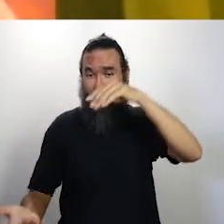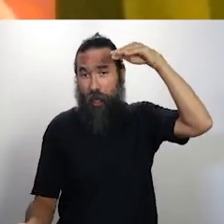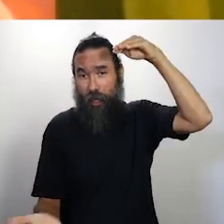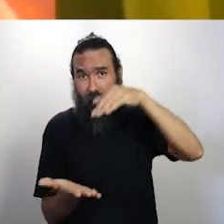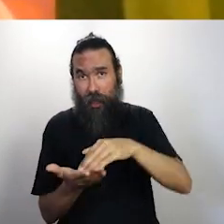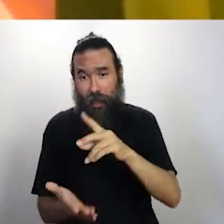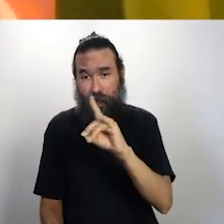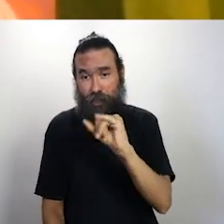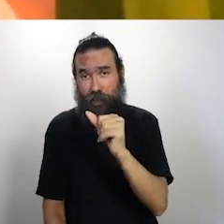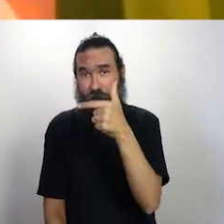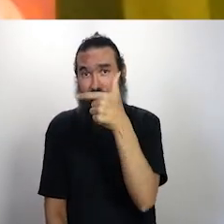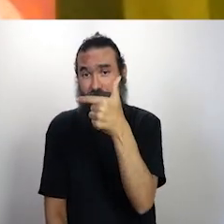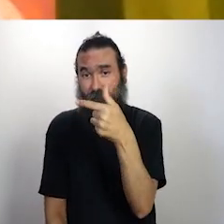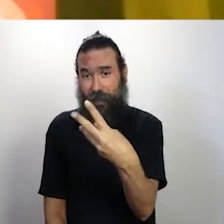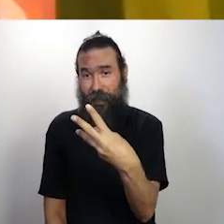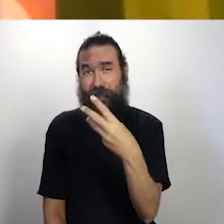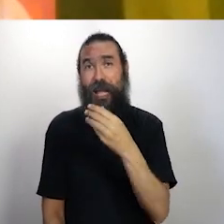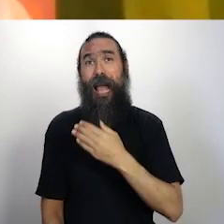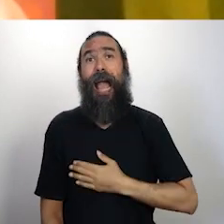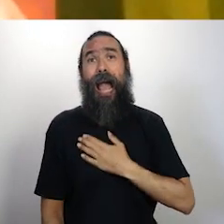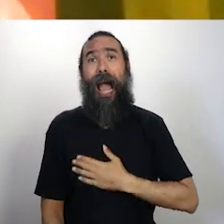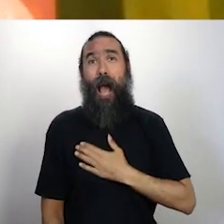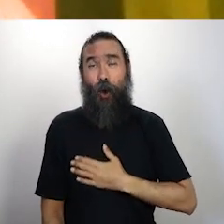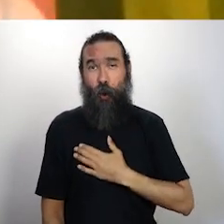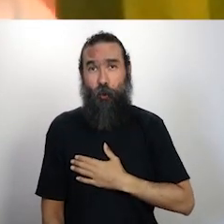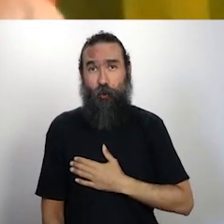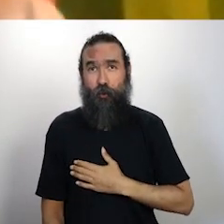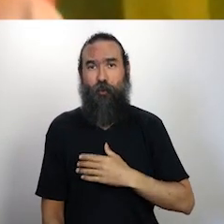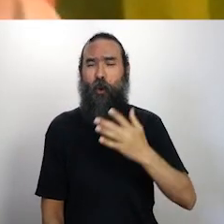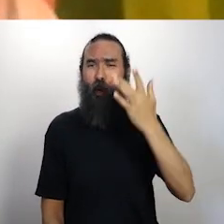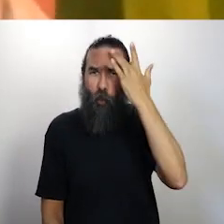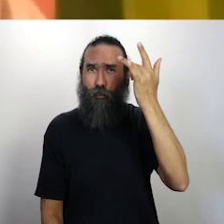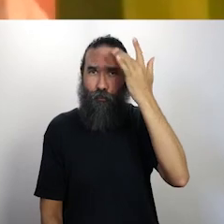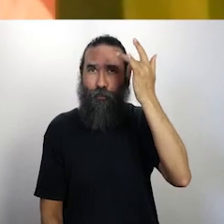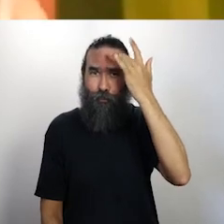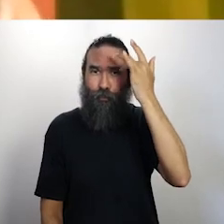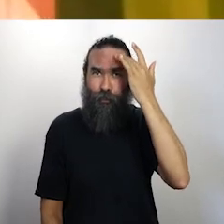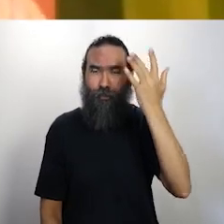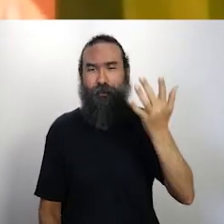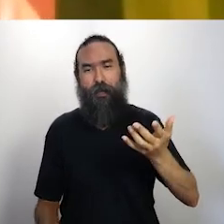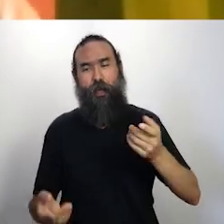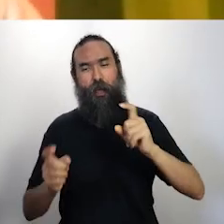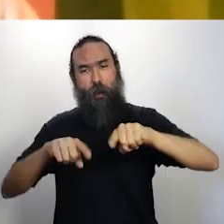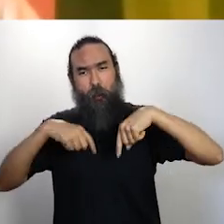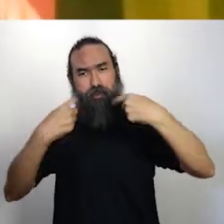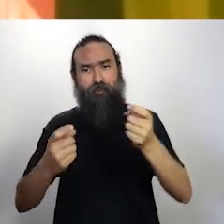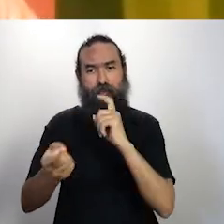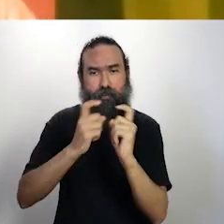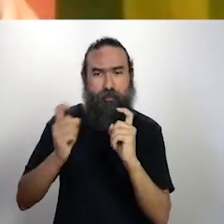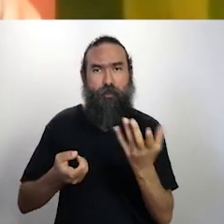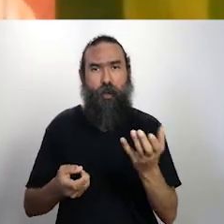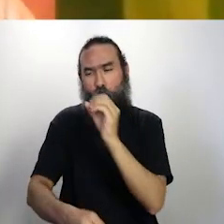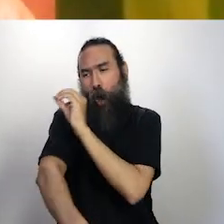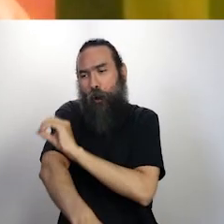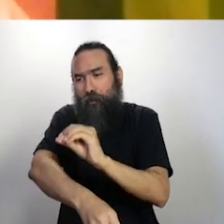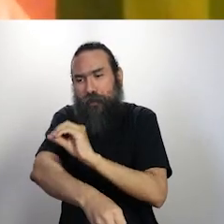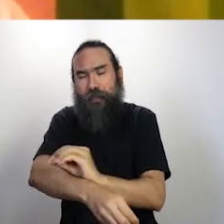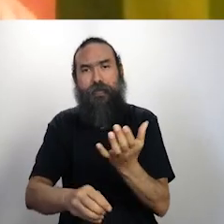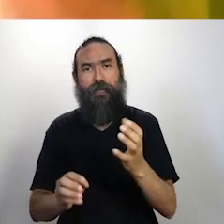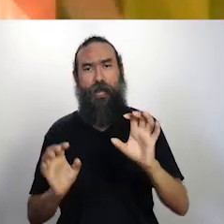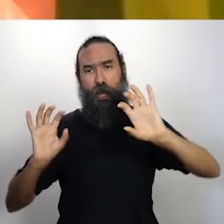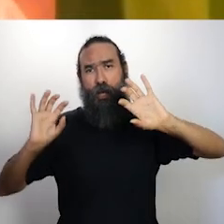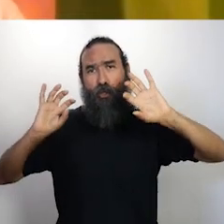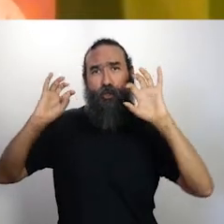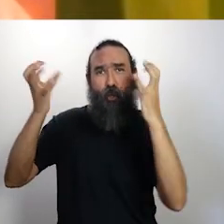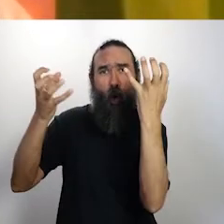de agosto todo final de semana todo dia praticamente todos os dias até lá roda de prosa oficina lives